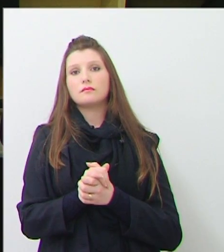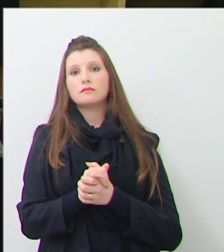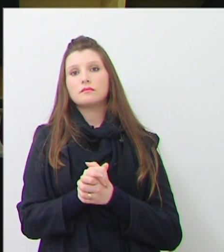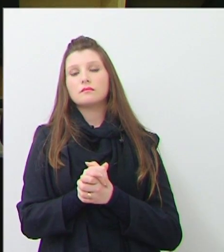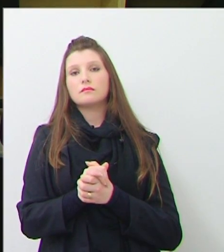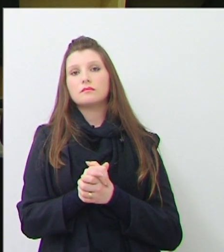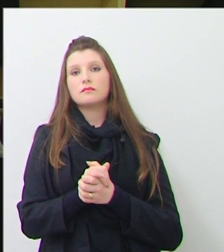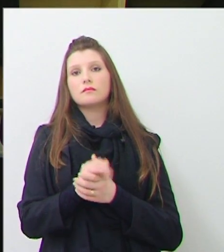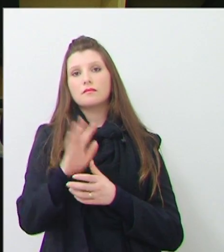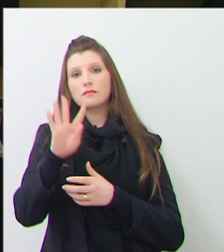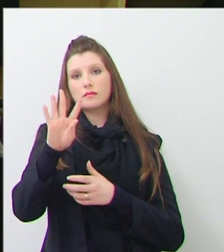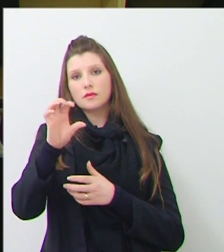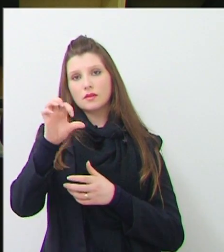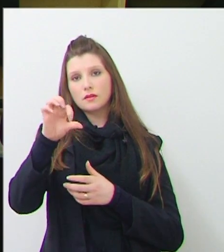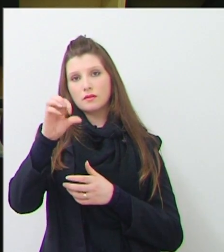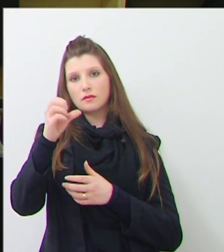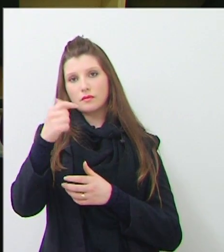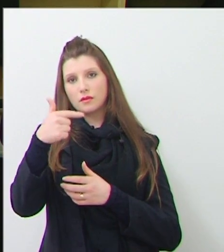Indicação